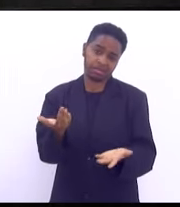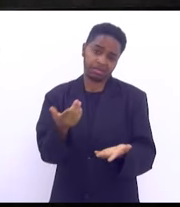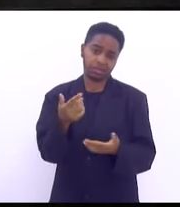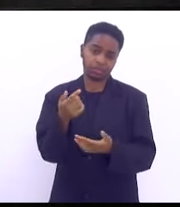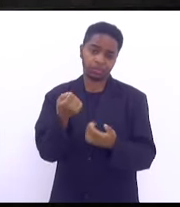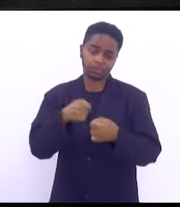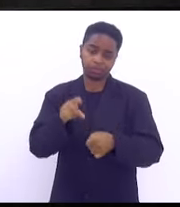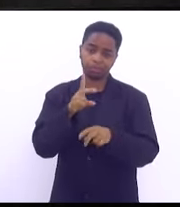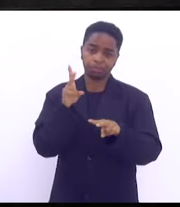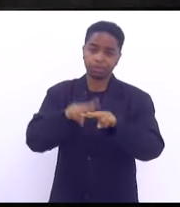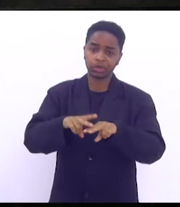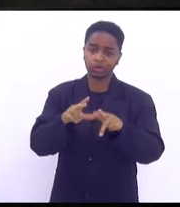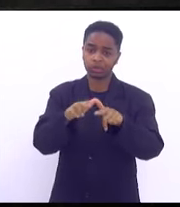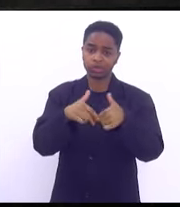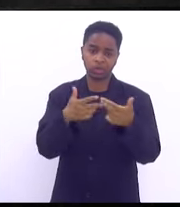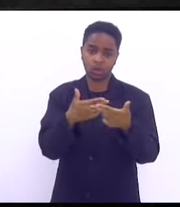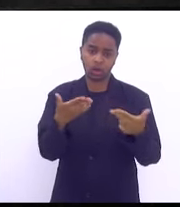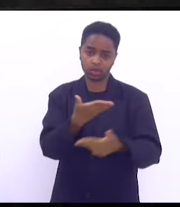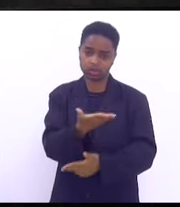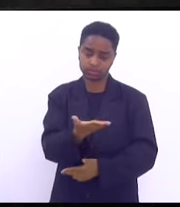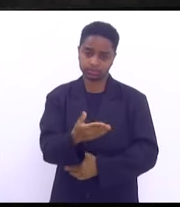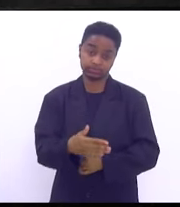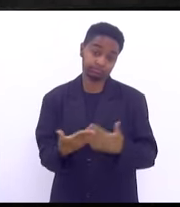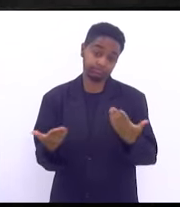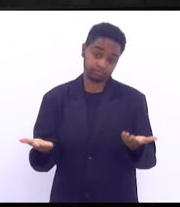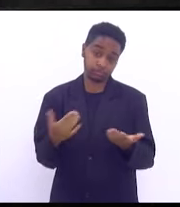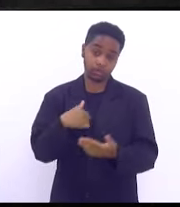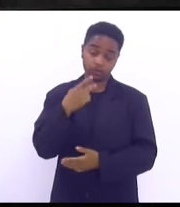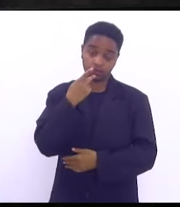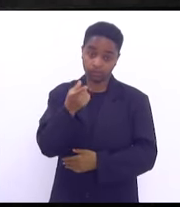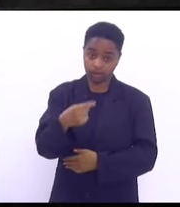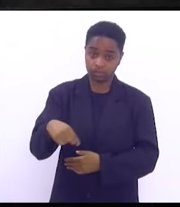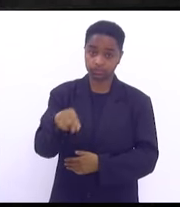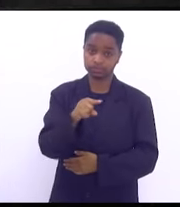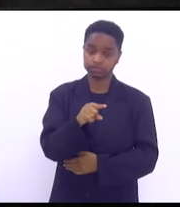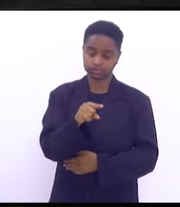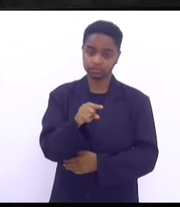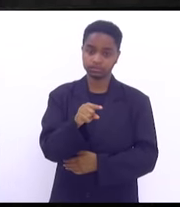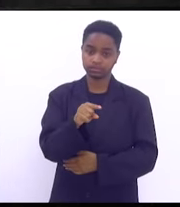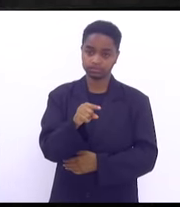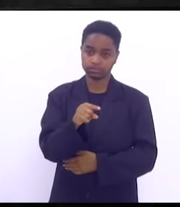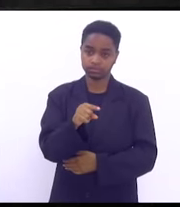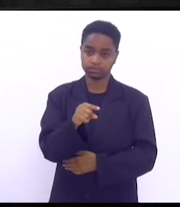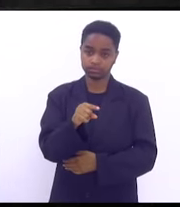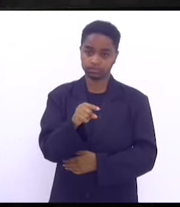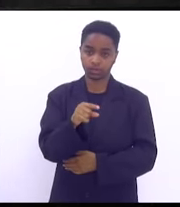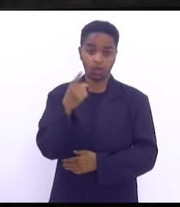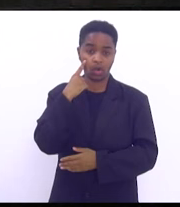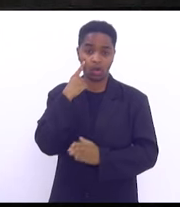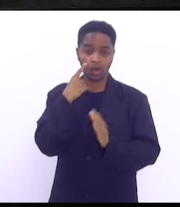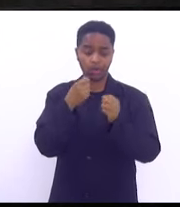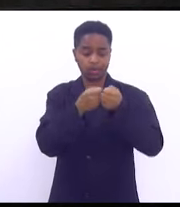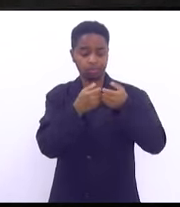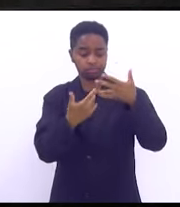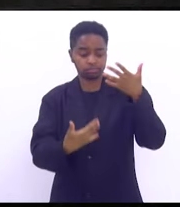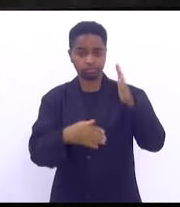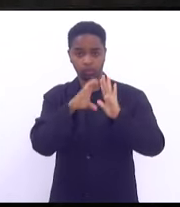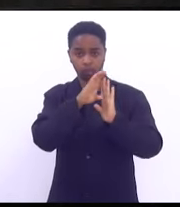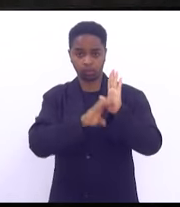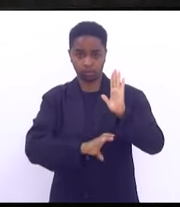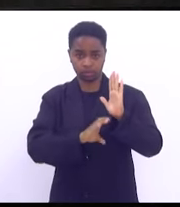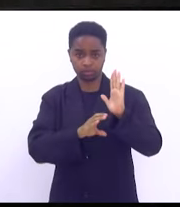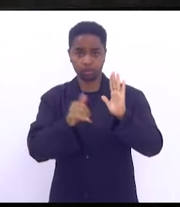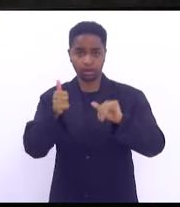ser preso por conta de uma coisa dessa. Aí, meu anjo, eu falo para você, pega o currículo desse vagabundo,